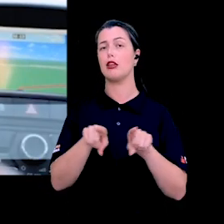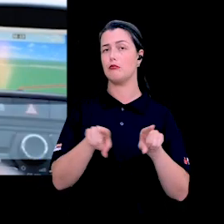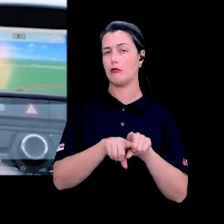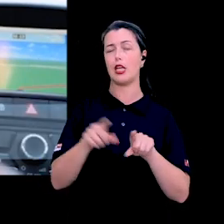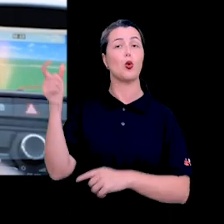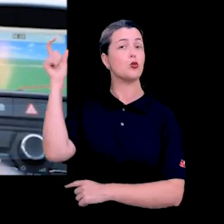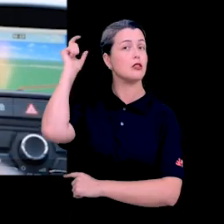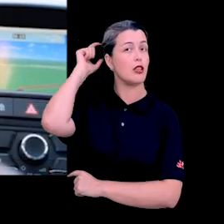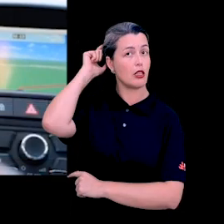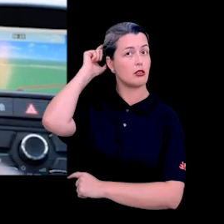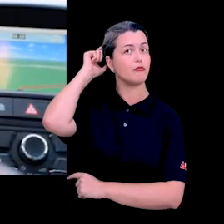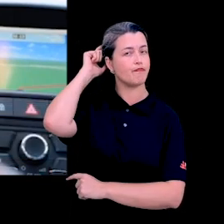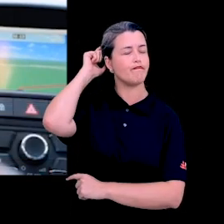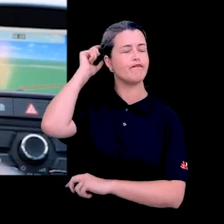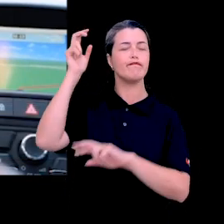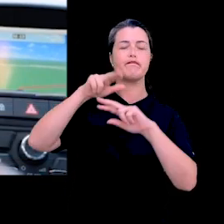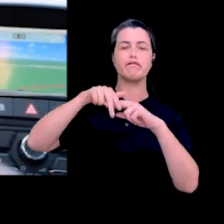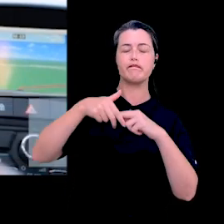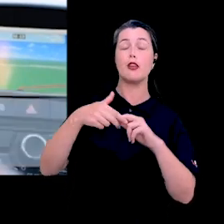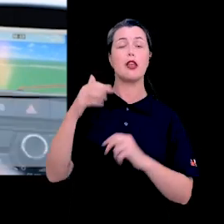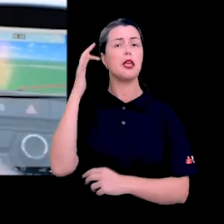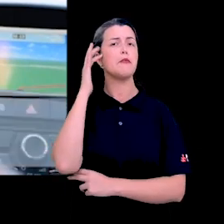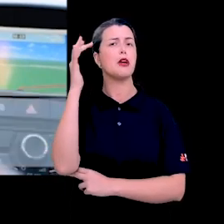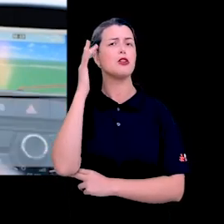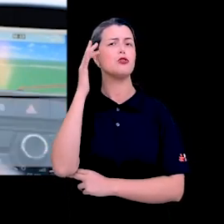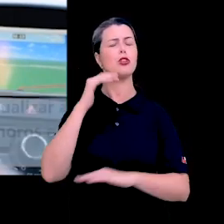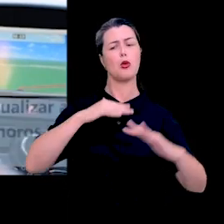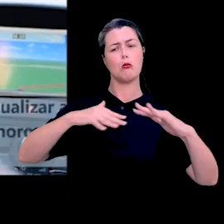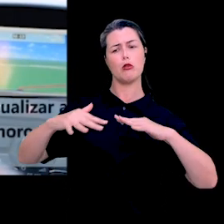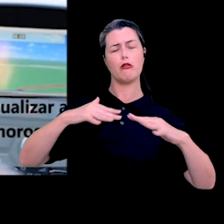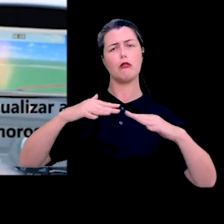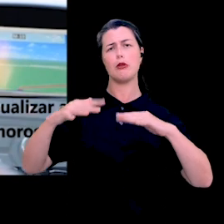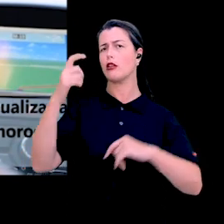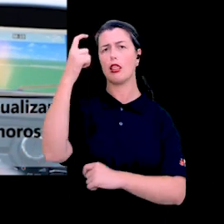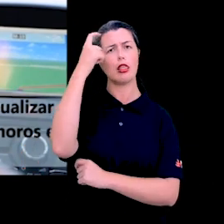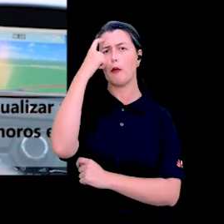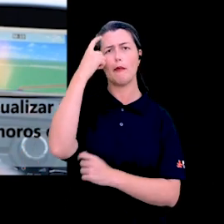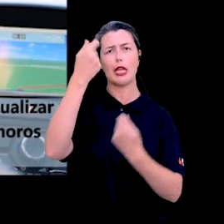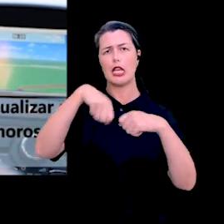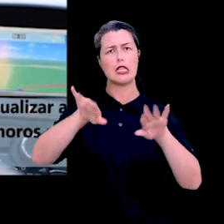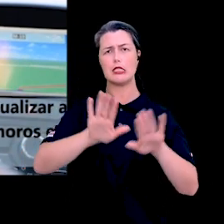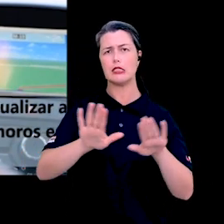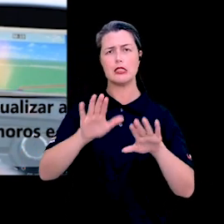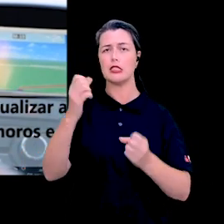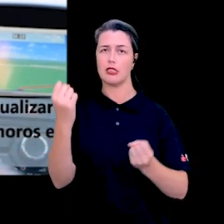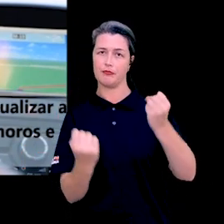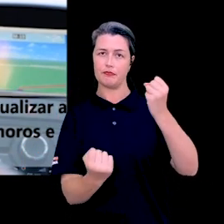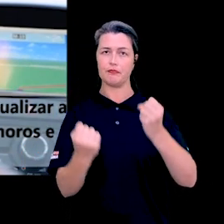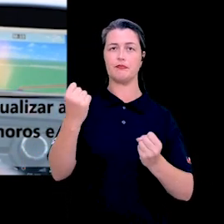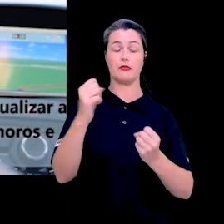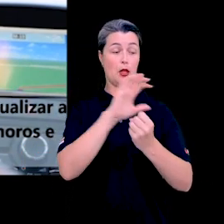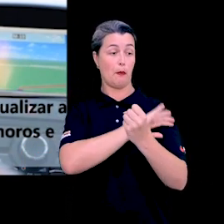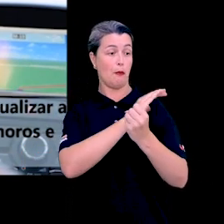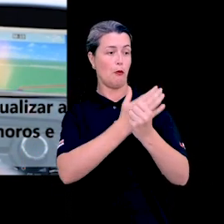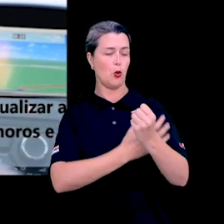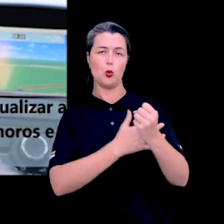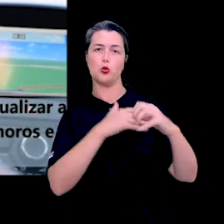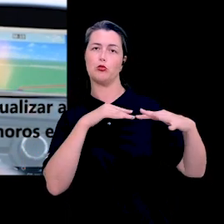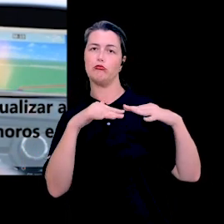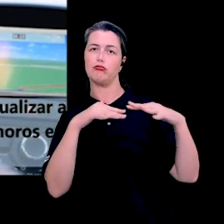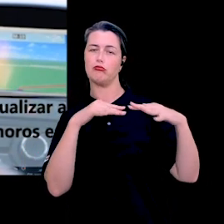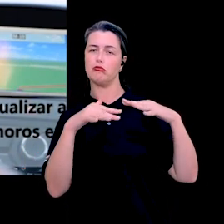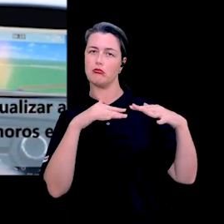de forma não consciente. Imaginem todos os movimentos que fizemos sem pensar quando dirigimos.